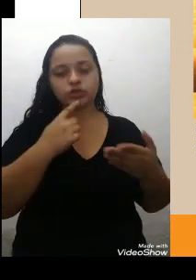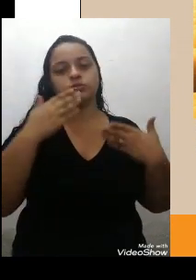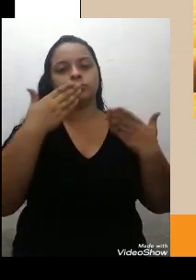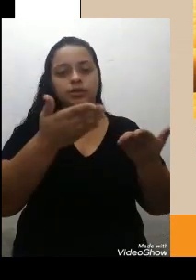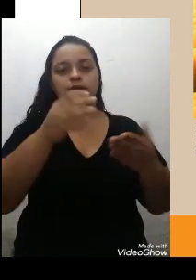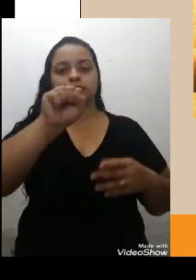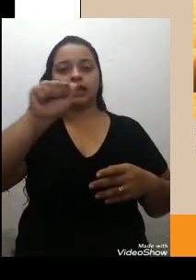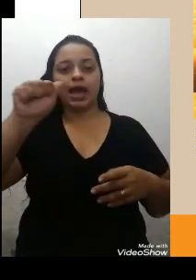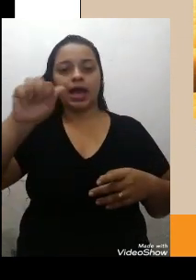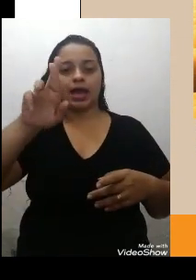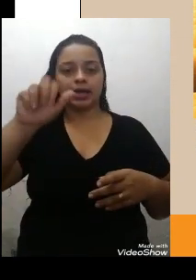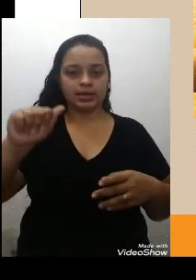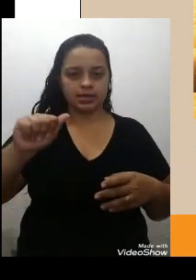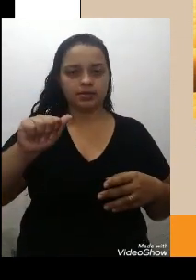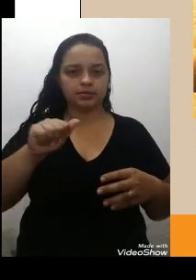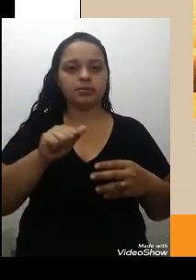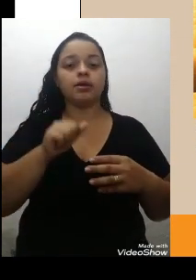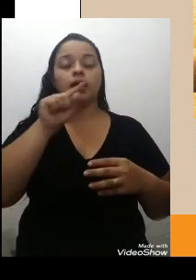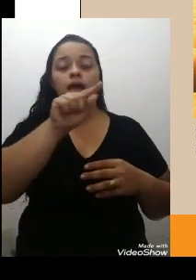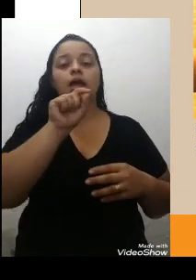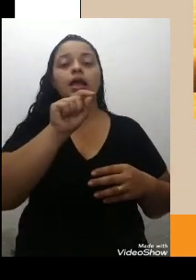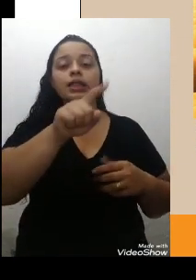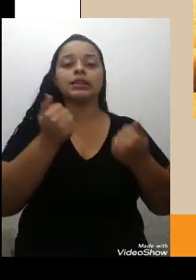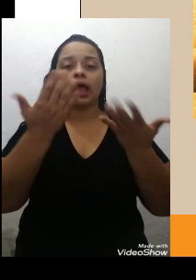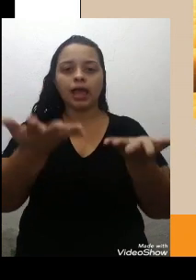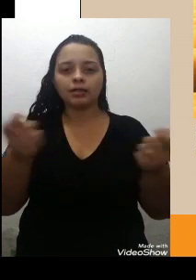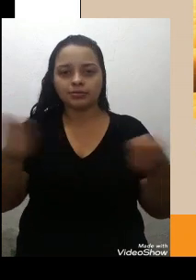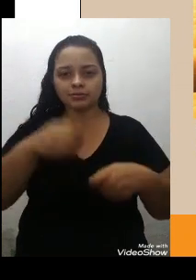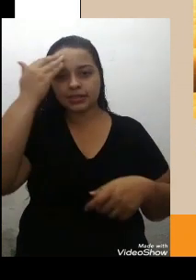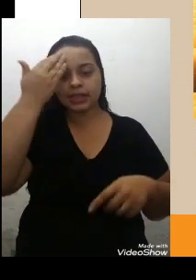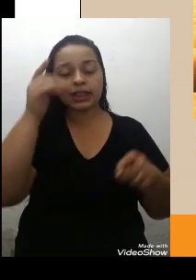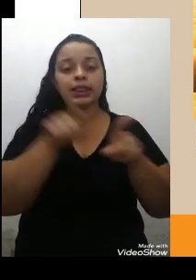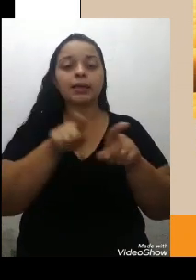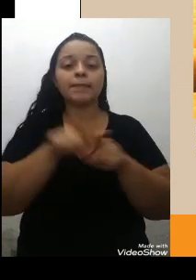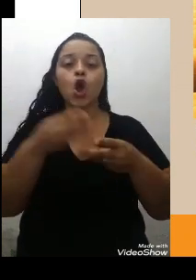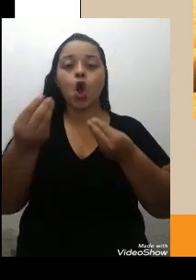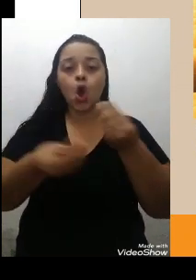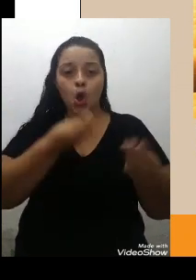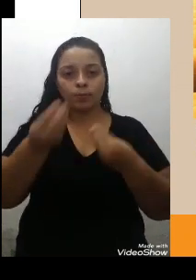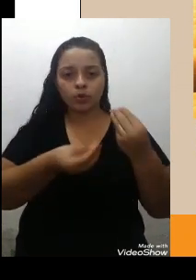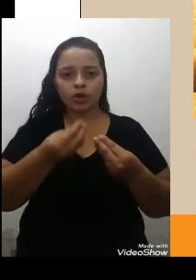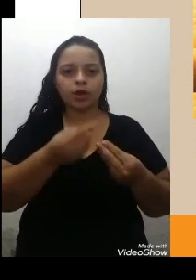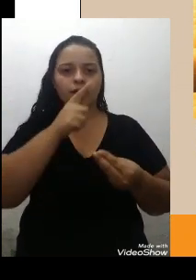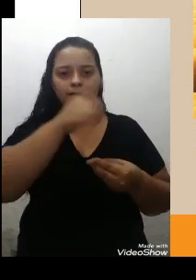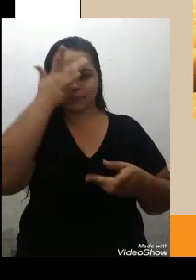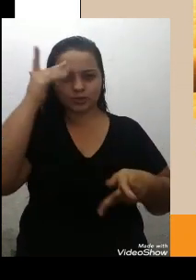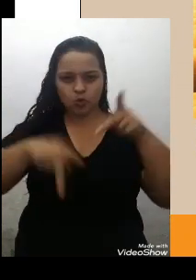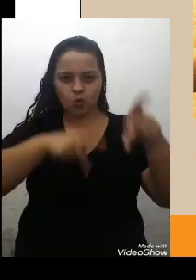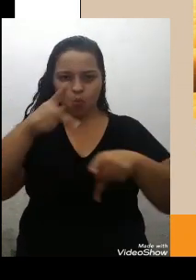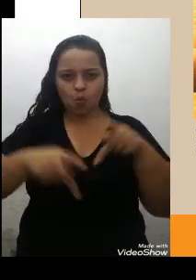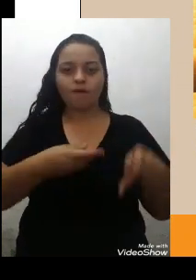do Saara. E isso possibilita a gente pensar também como que populações vivem